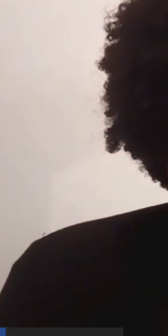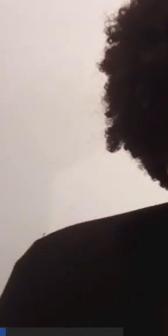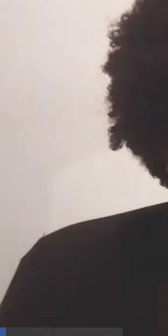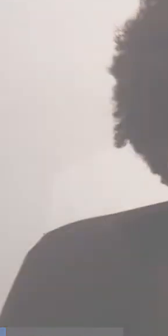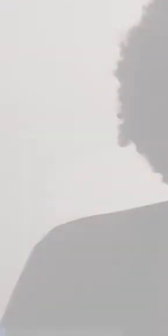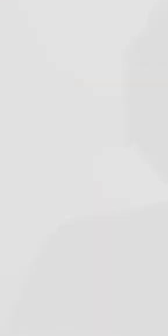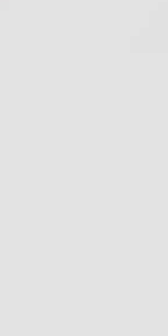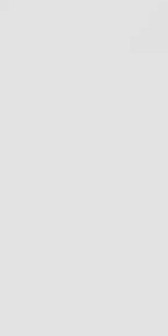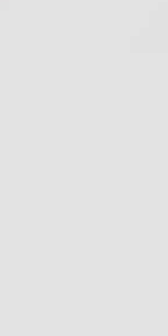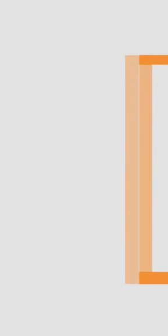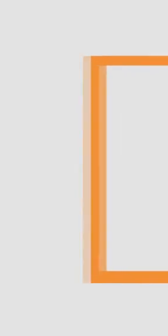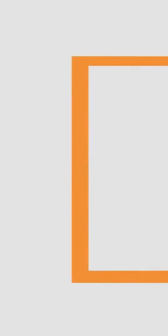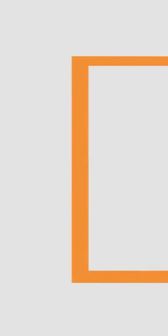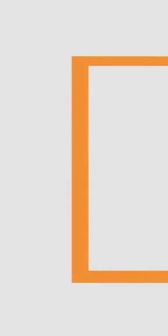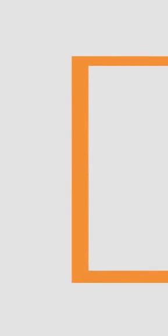Visualizaram?